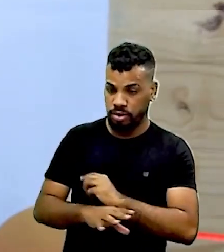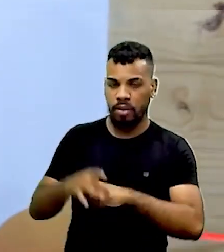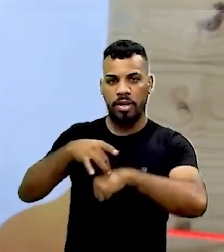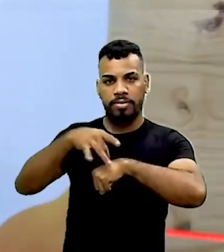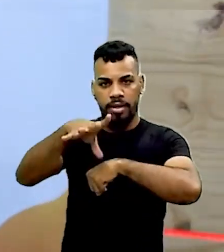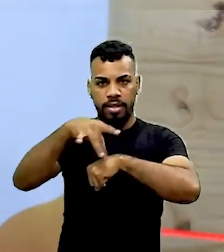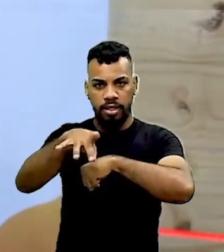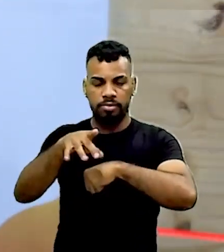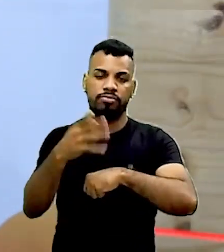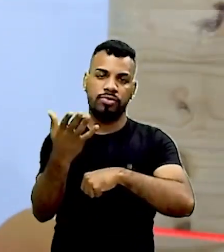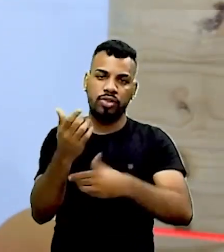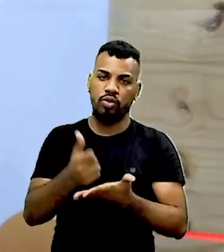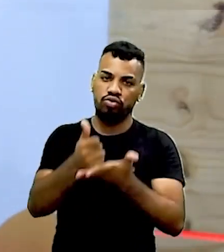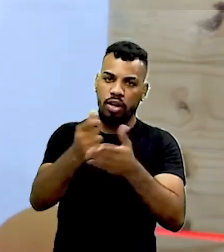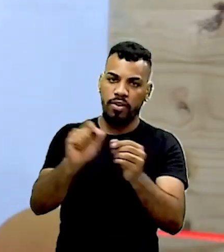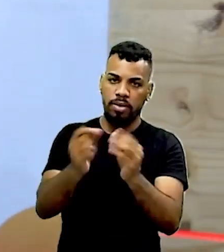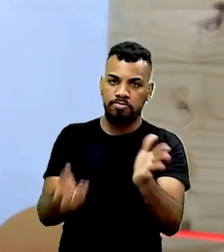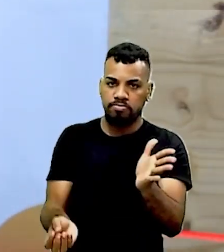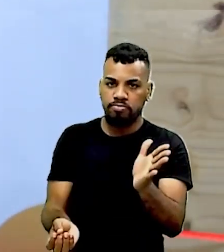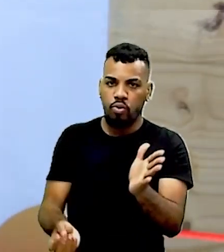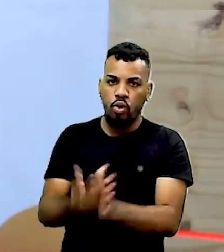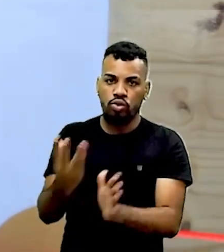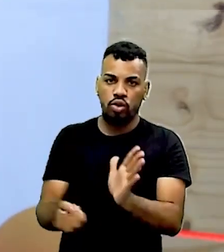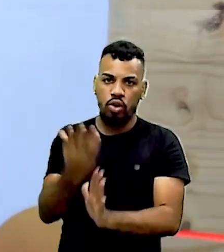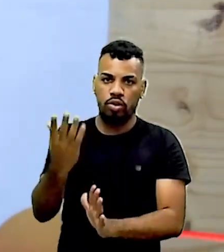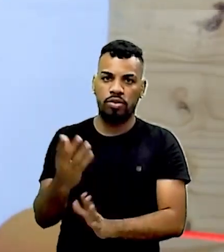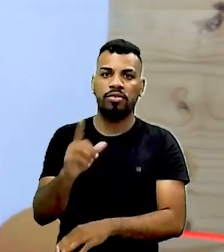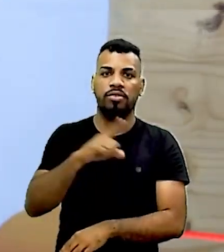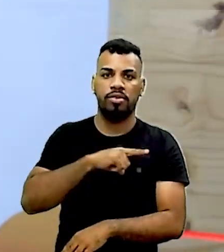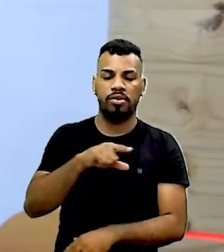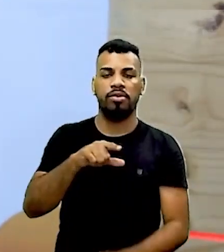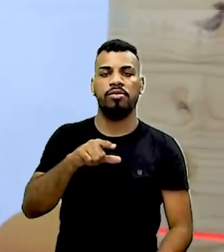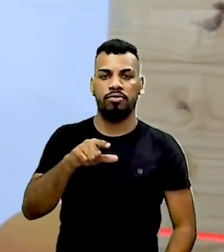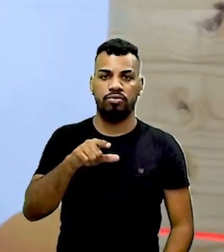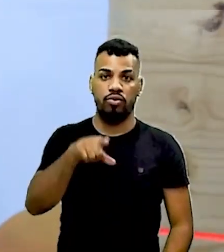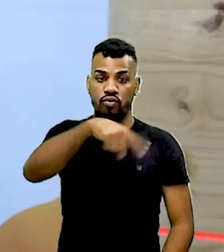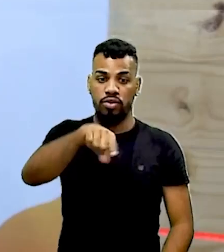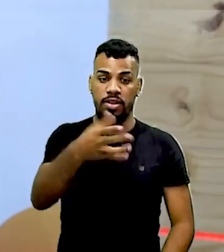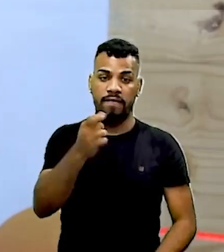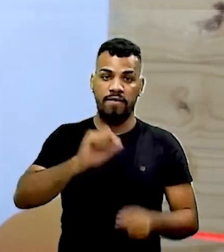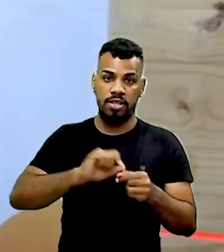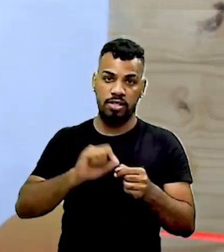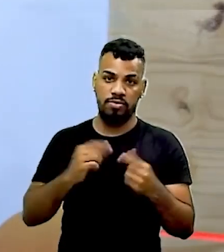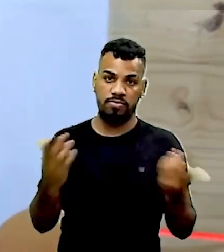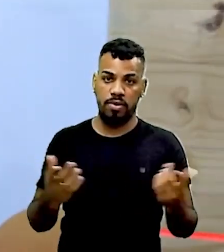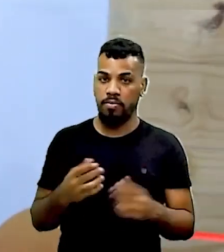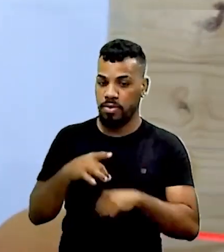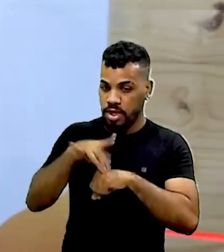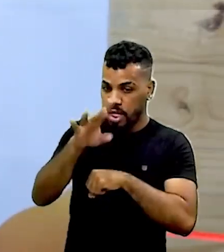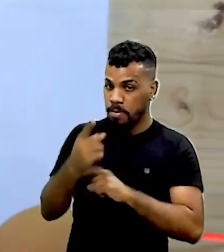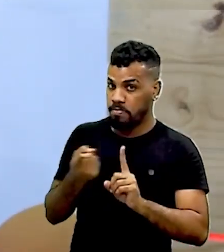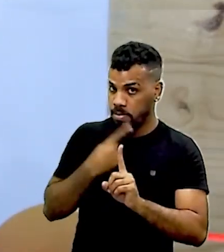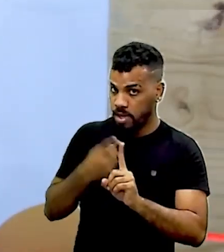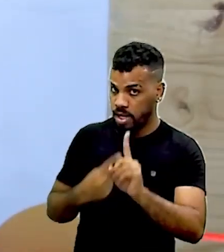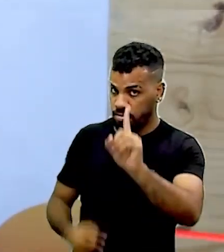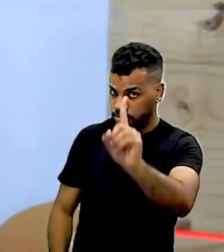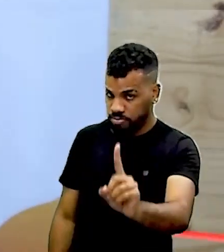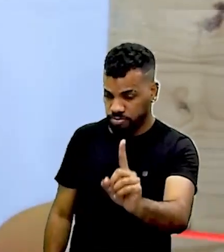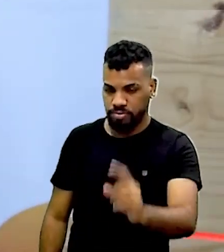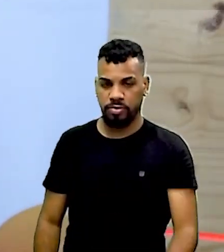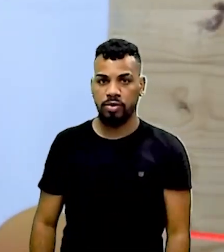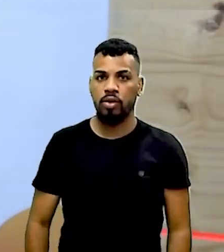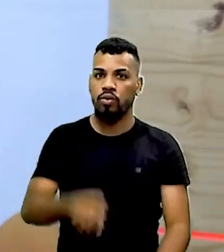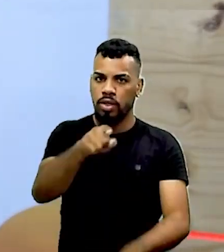para ajudar nessa questão da produção dos jogos que vocês forem fazer. Primeira dica que eu dou: